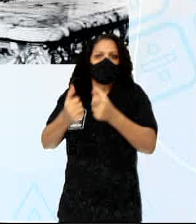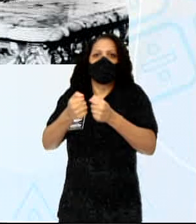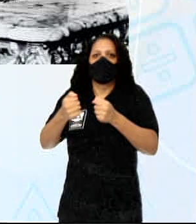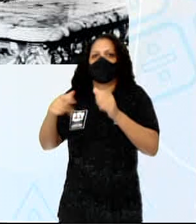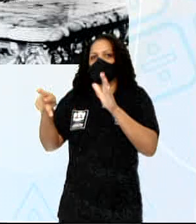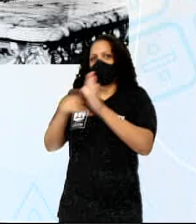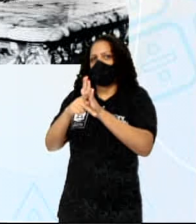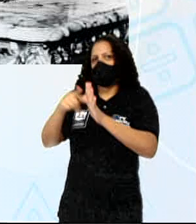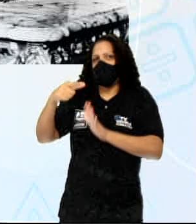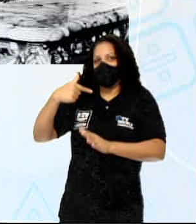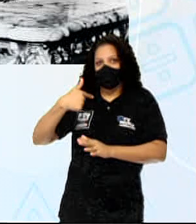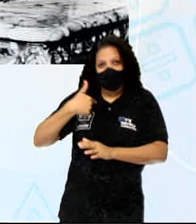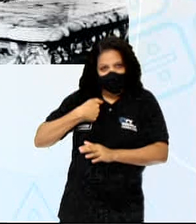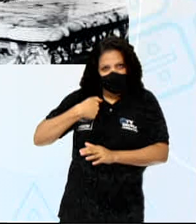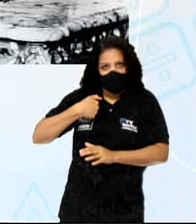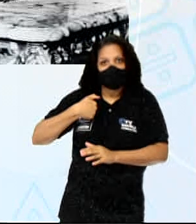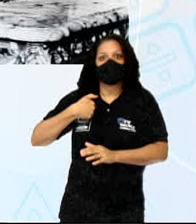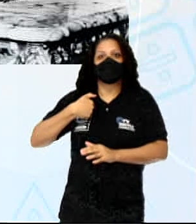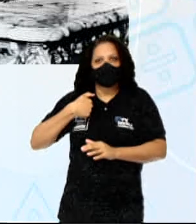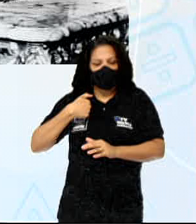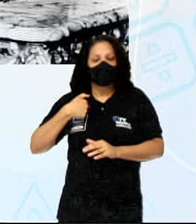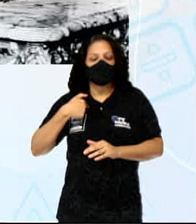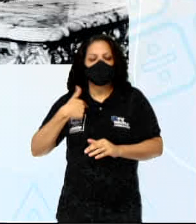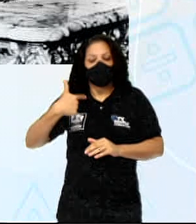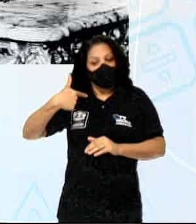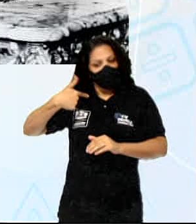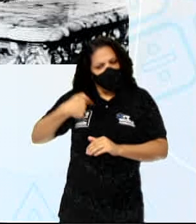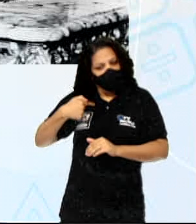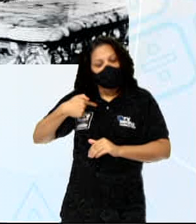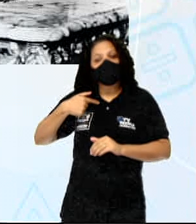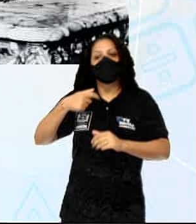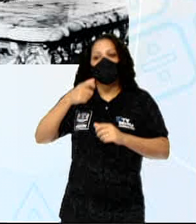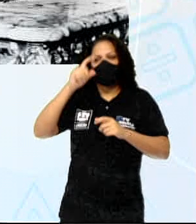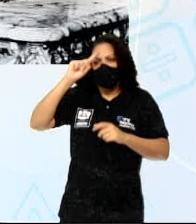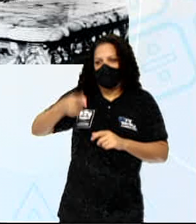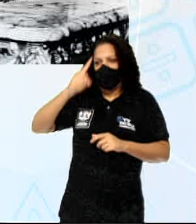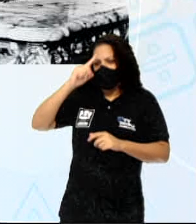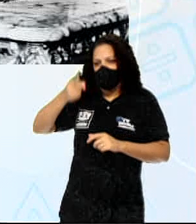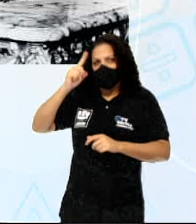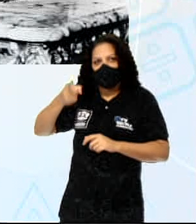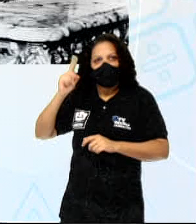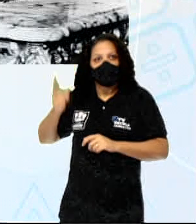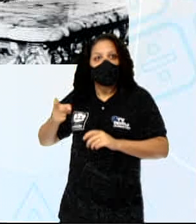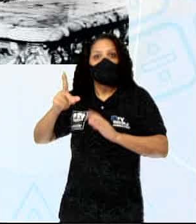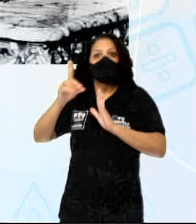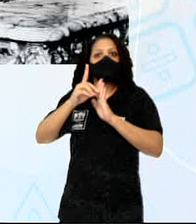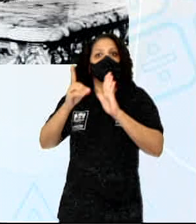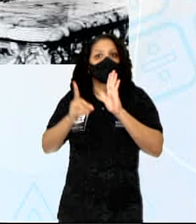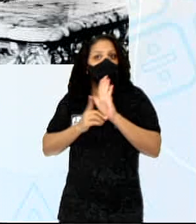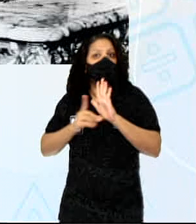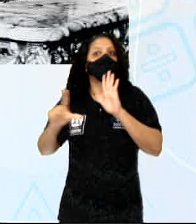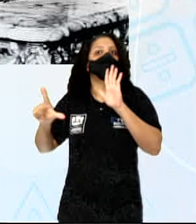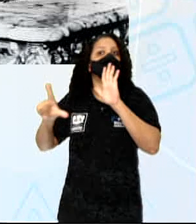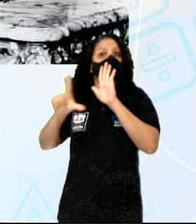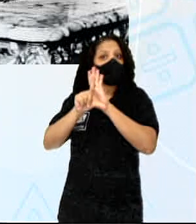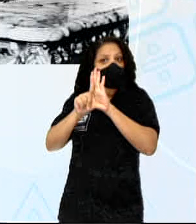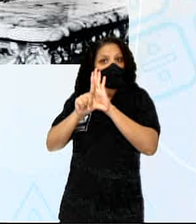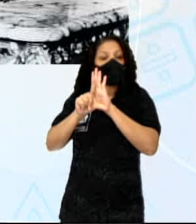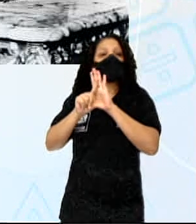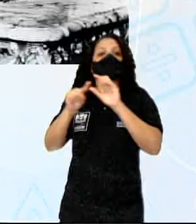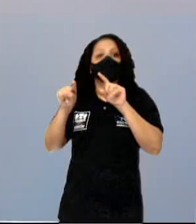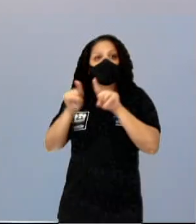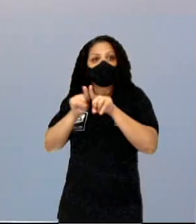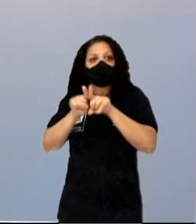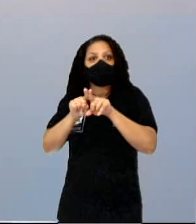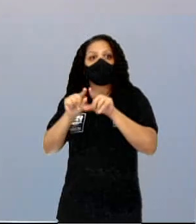governar por meio de decretos-leis, tá? O governo passa a explorar mais fortemente práticas populistas e paternalistas,